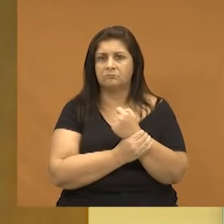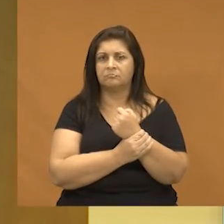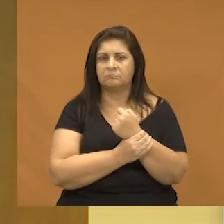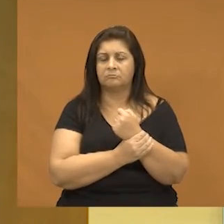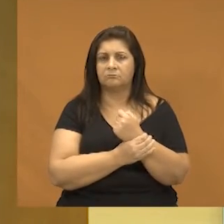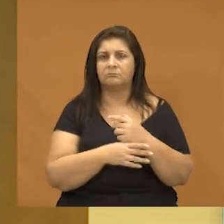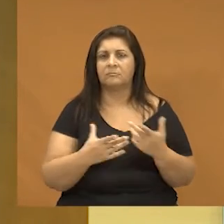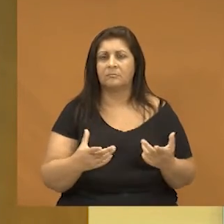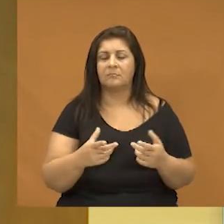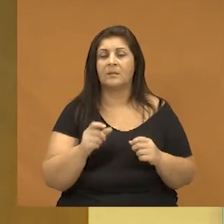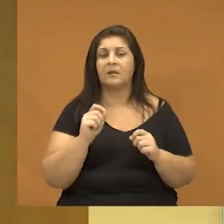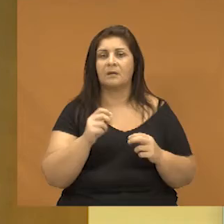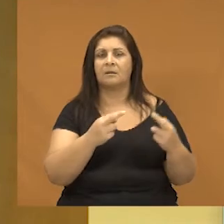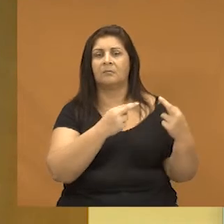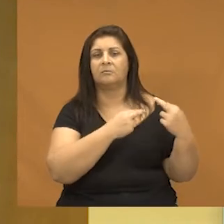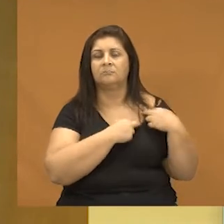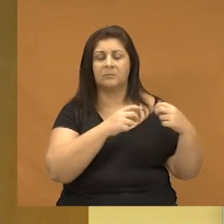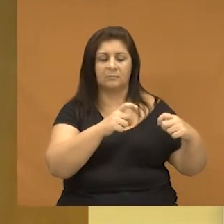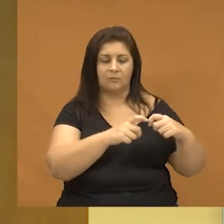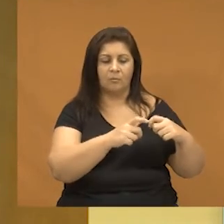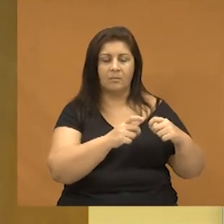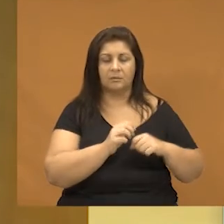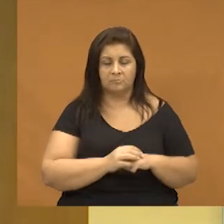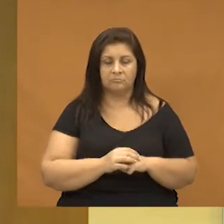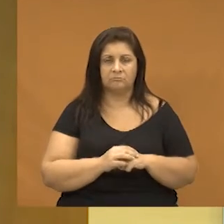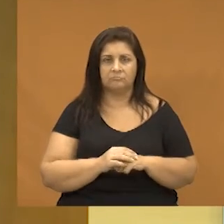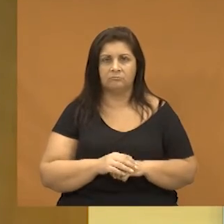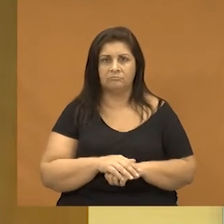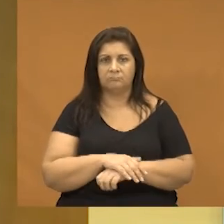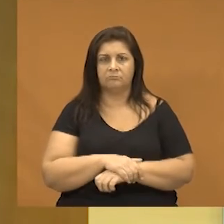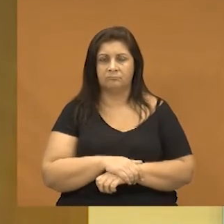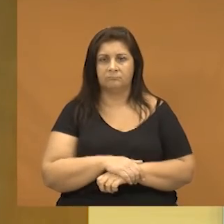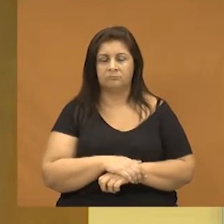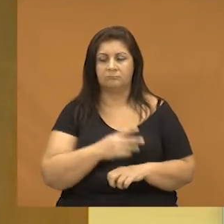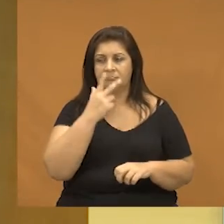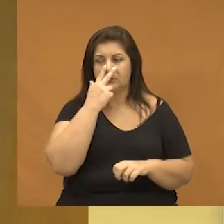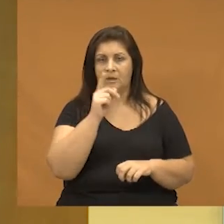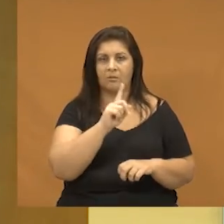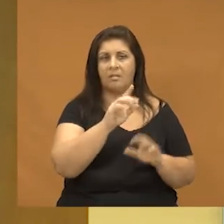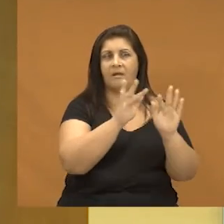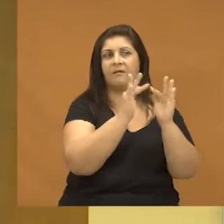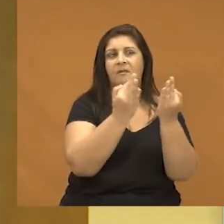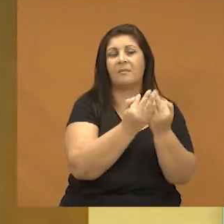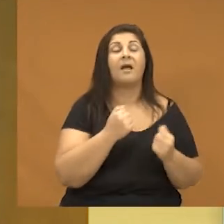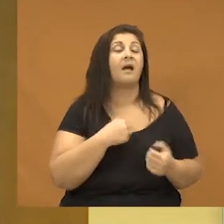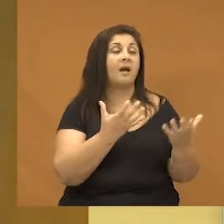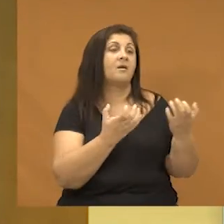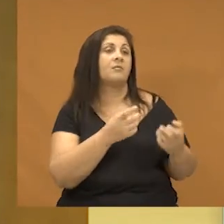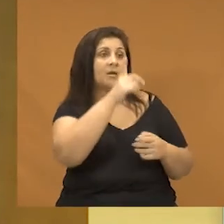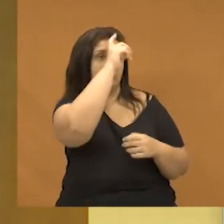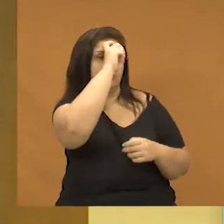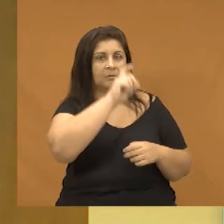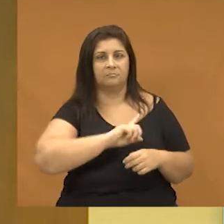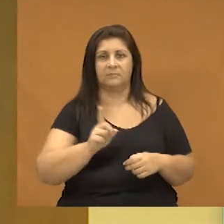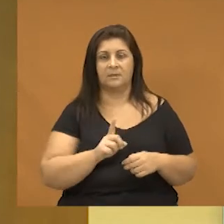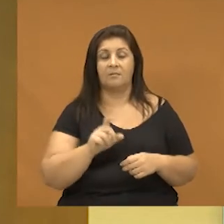vai ficar na mão de quem deve salvar a vida, que é o médico regulador. Eu acho que a família não vai poder, não, eu quero que vá, não. Quem manda